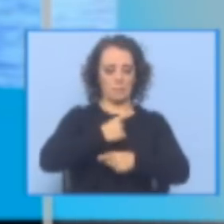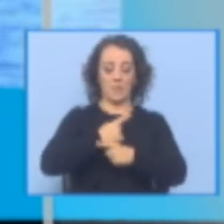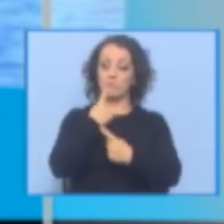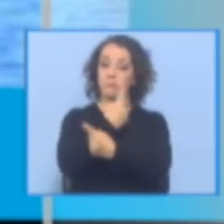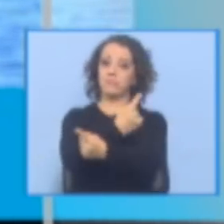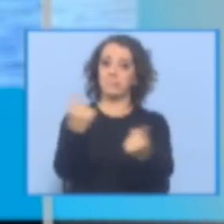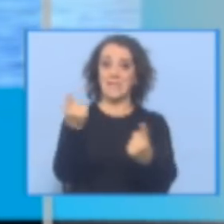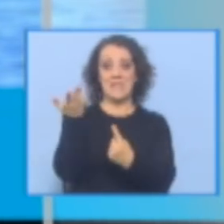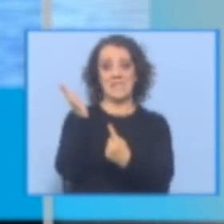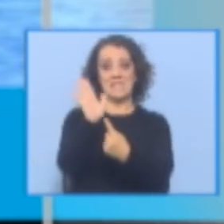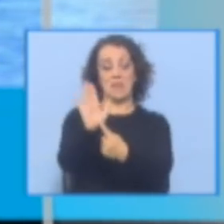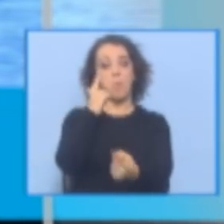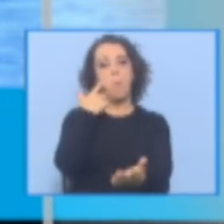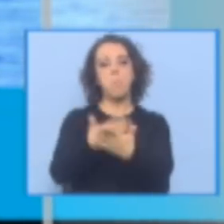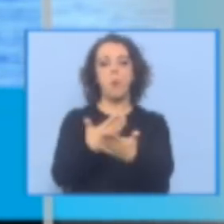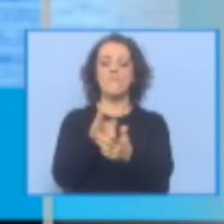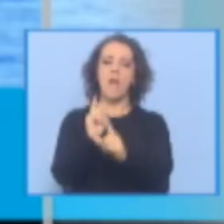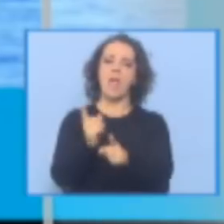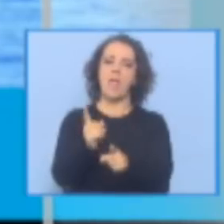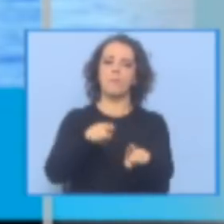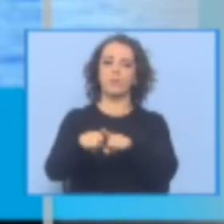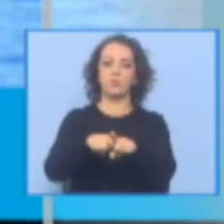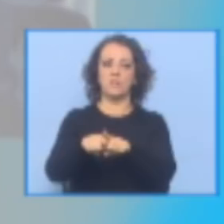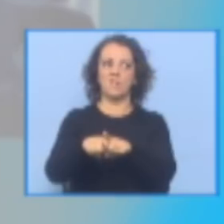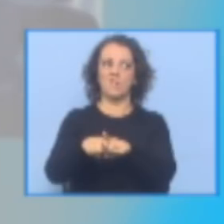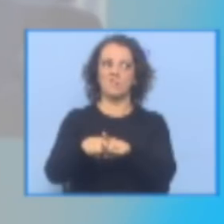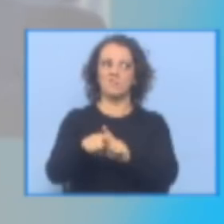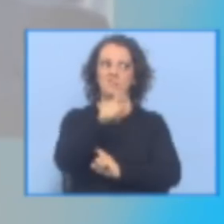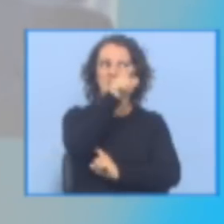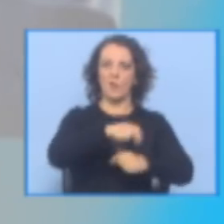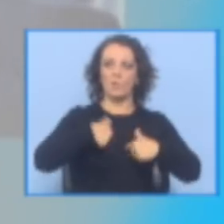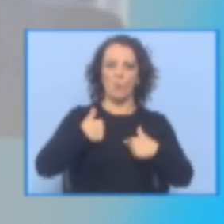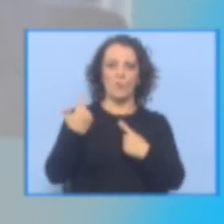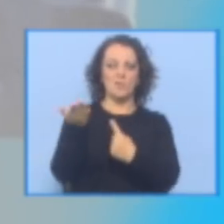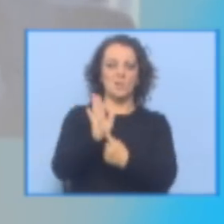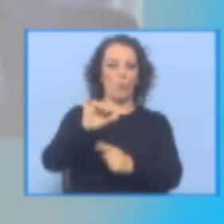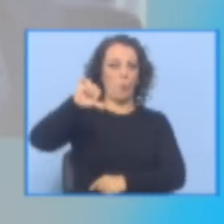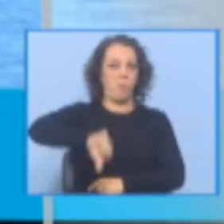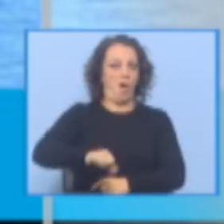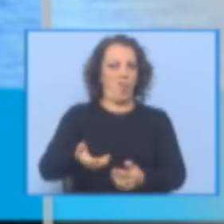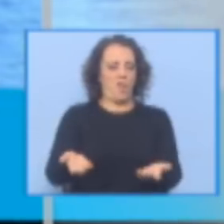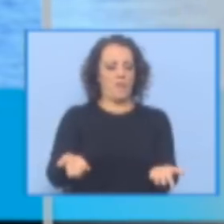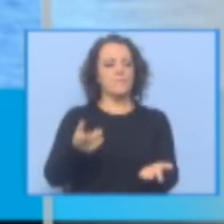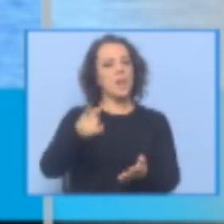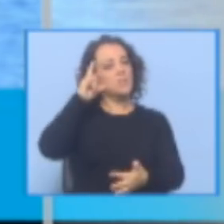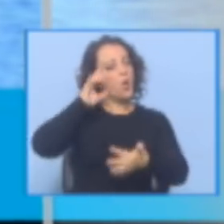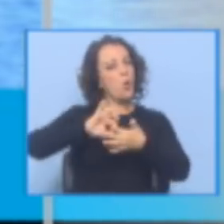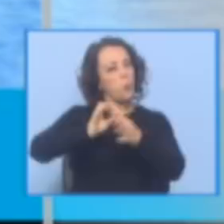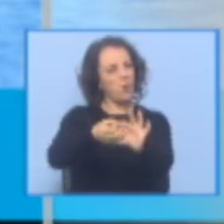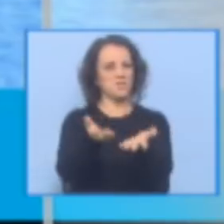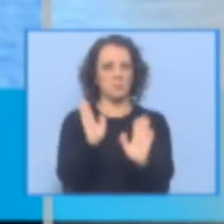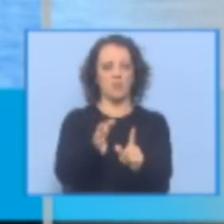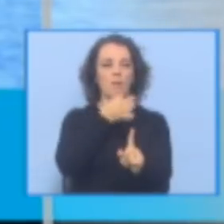exemplo é o melhor testemunho da política. Quer dizer, então, deu o exemplo. No caso, não é? E, portanto, a coerência é muito importante nos políticos para a